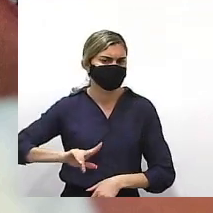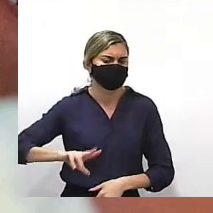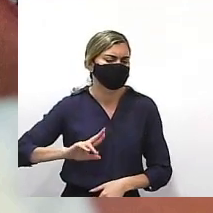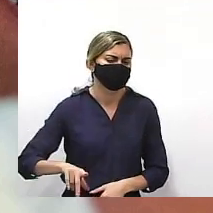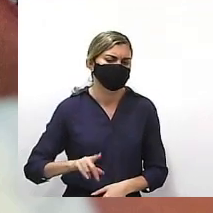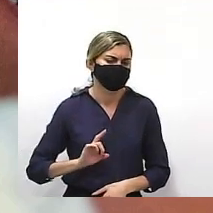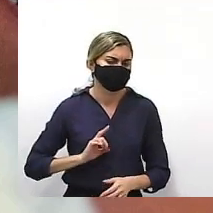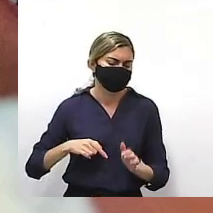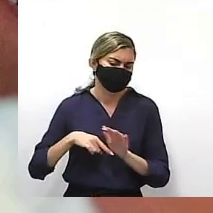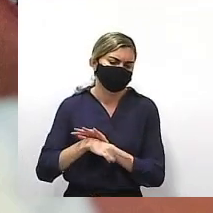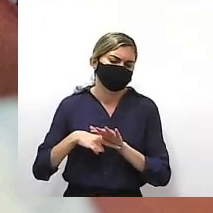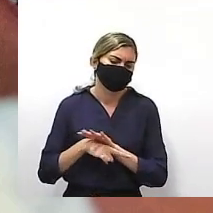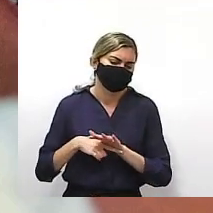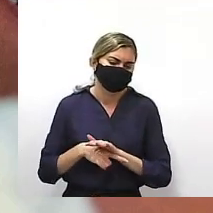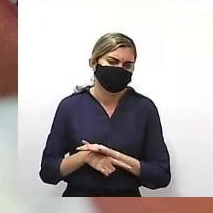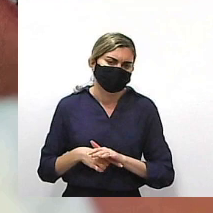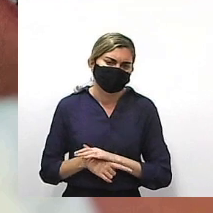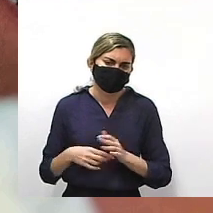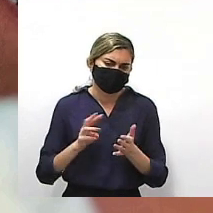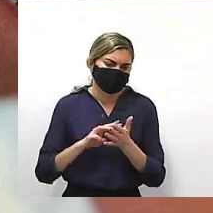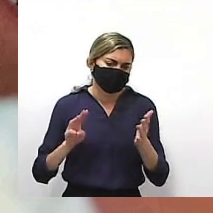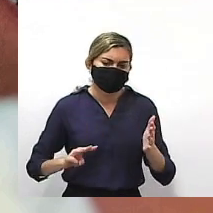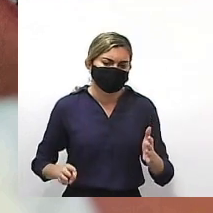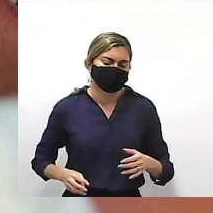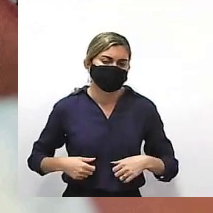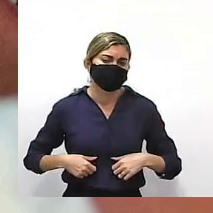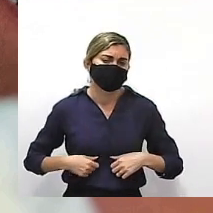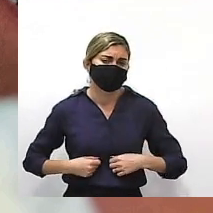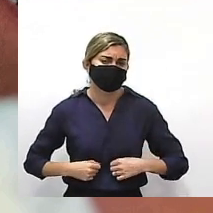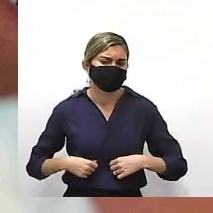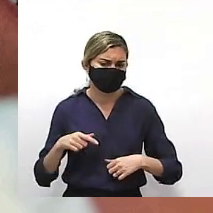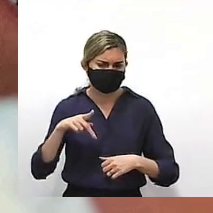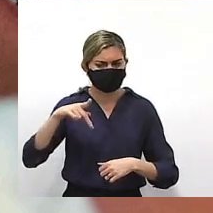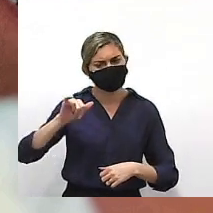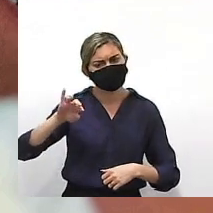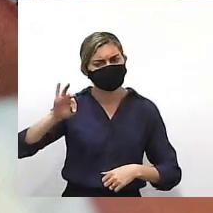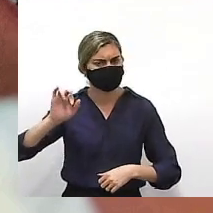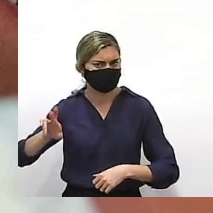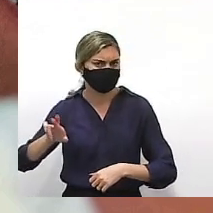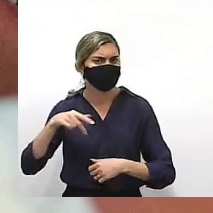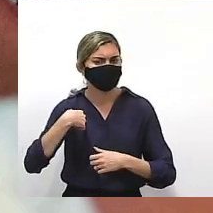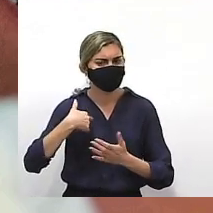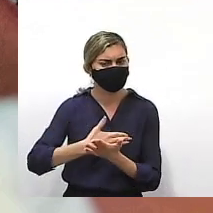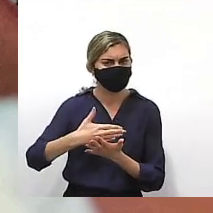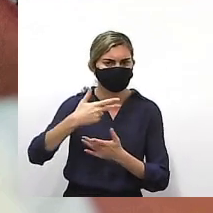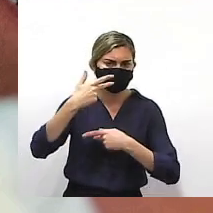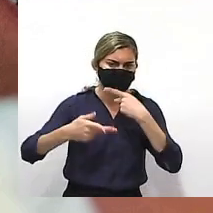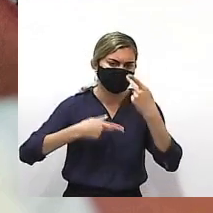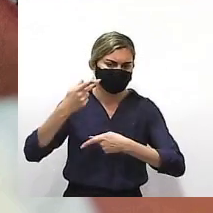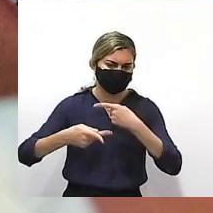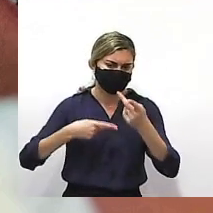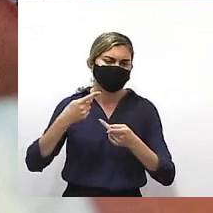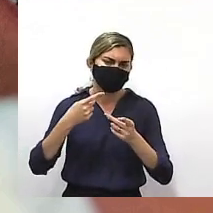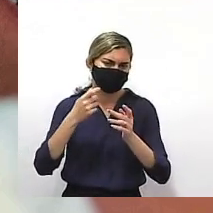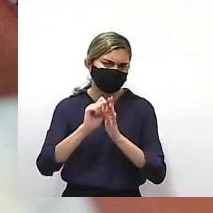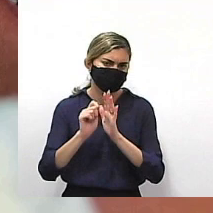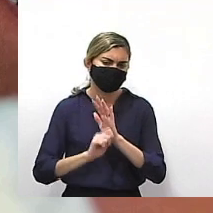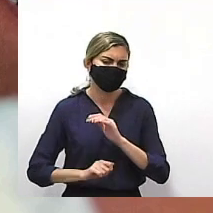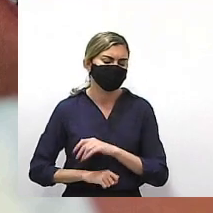ao pesquisador nem ao método. O Peter Berger inicia sua fala lá no